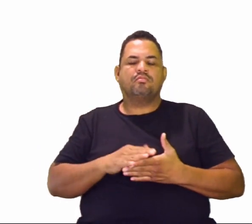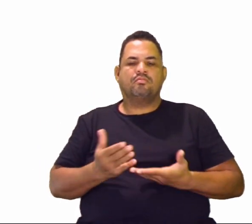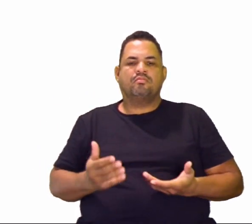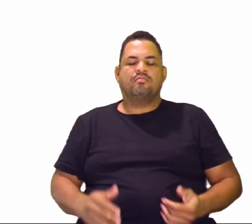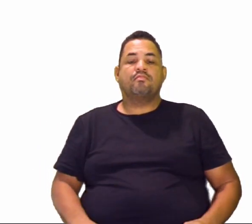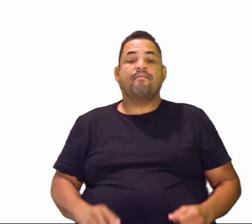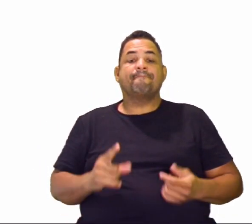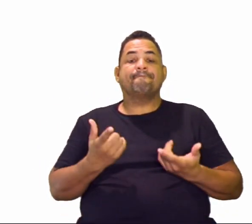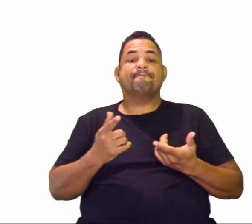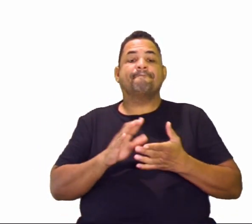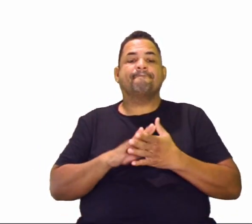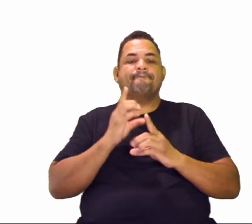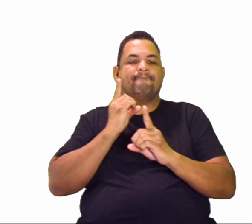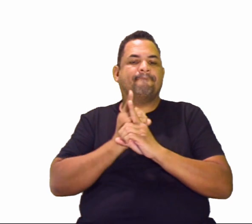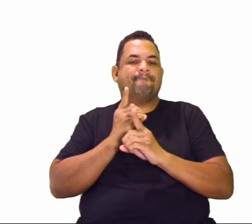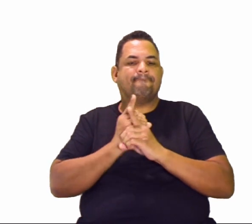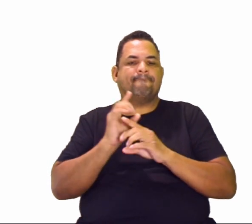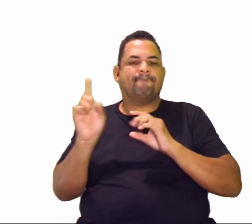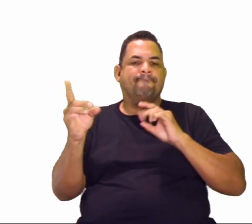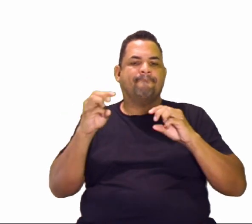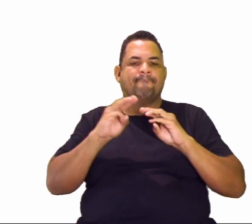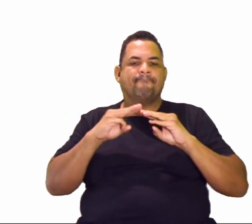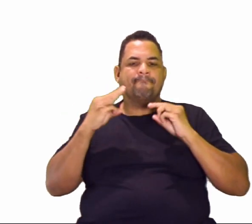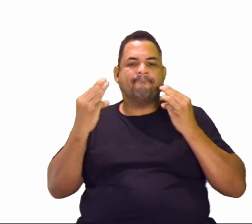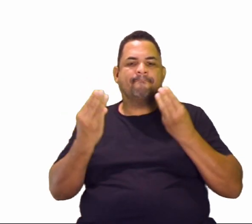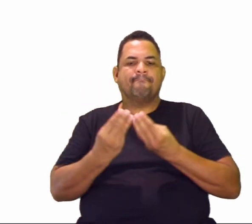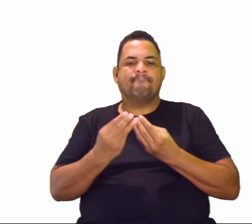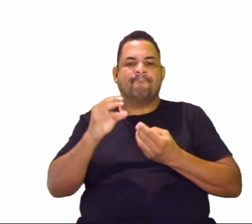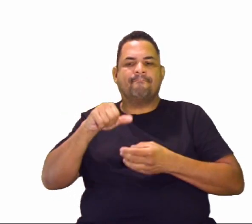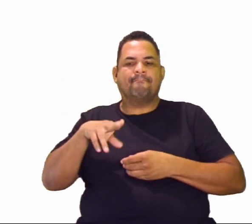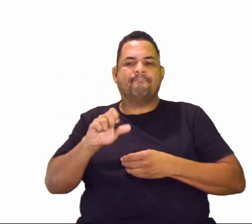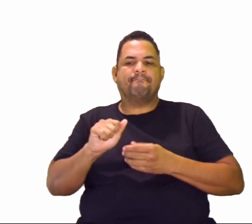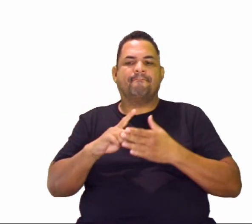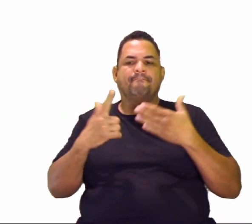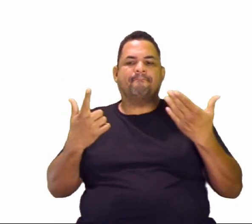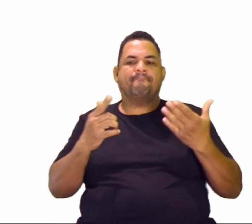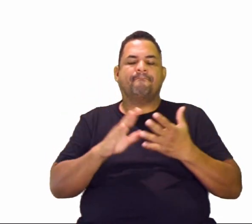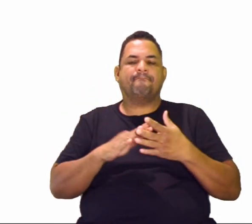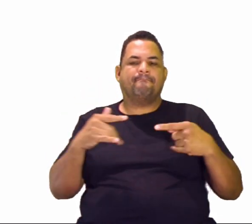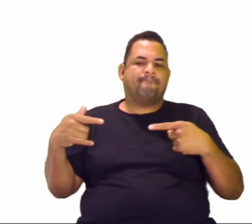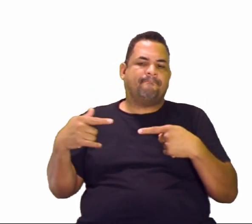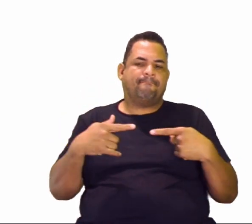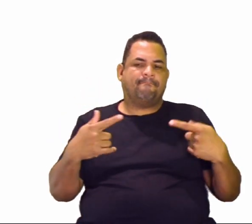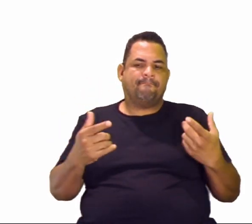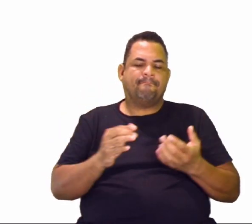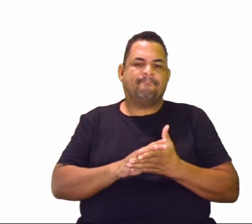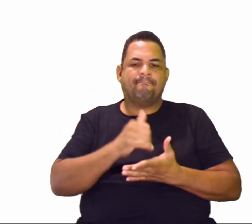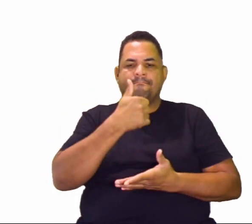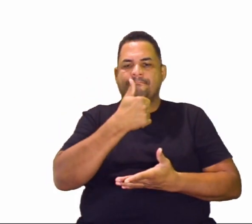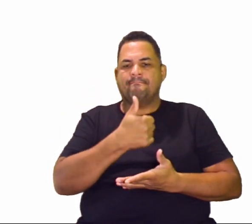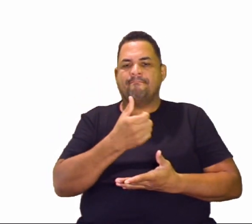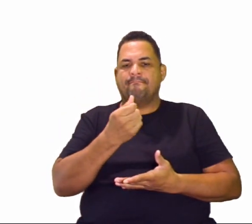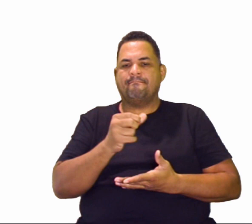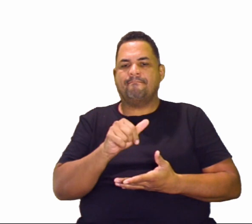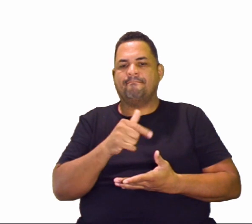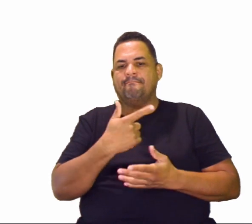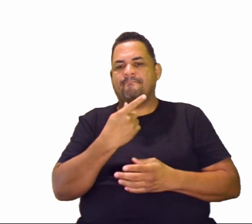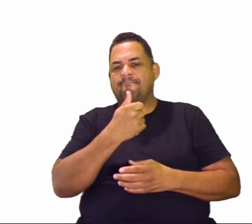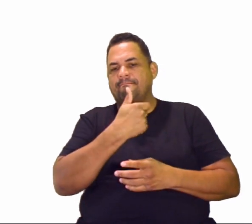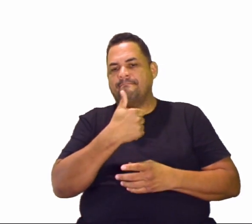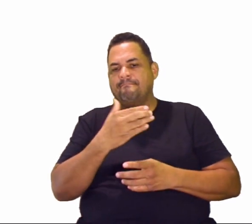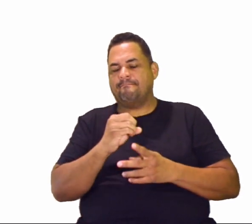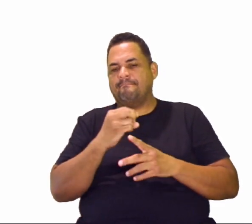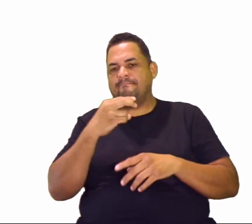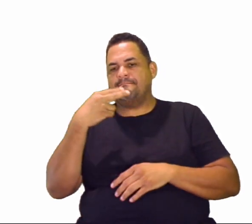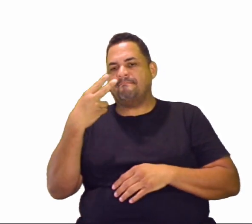molecular, você vai achar em cada massa, em cada mol, correspondendo a 6,02 vezes 10